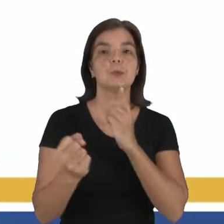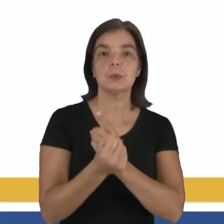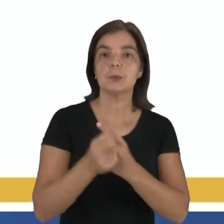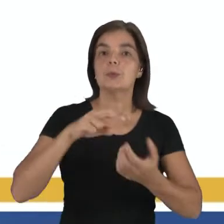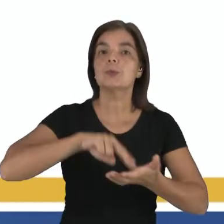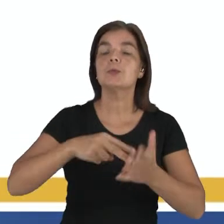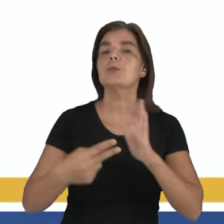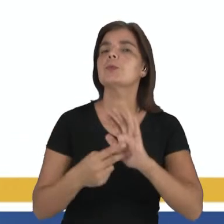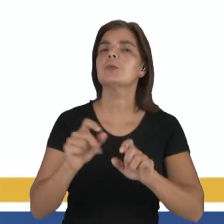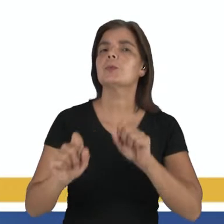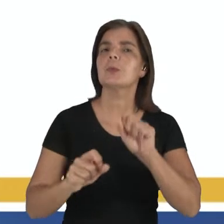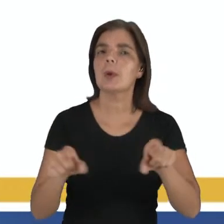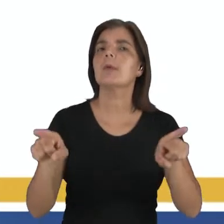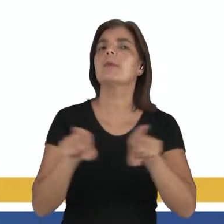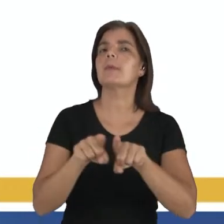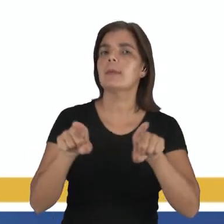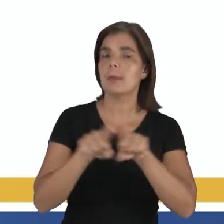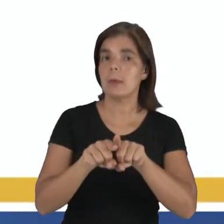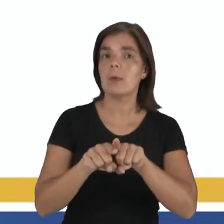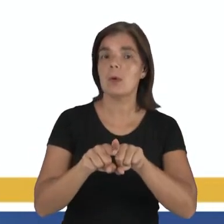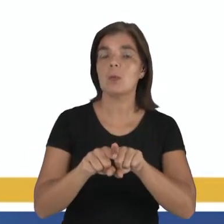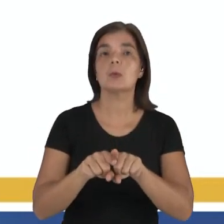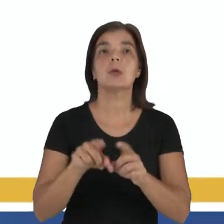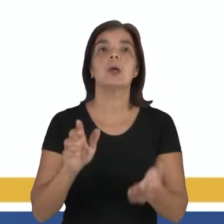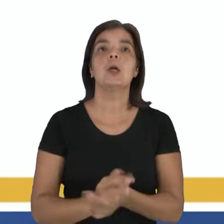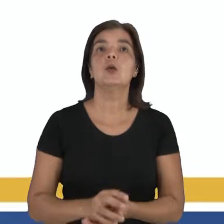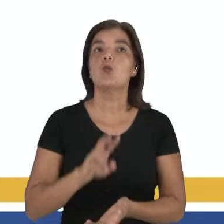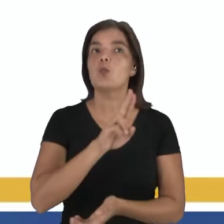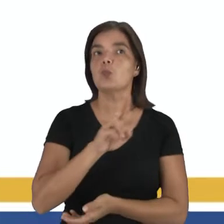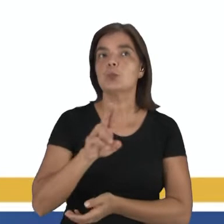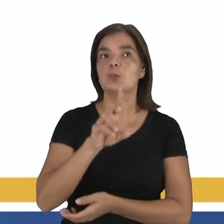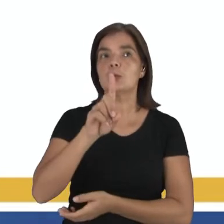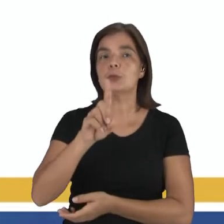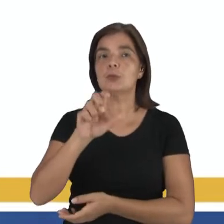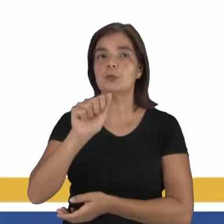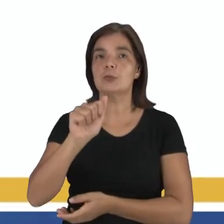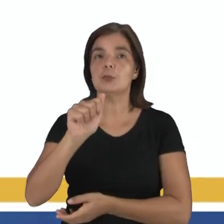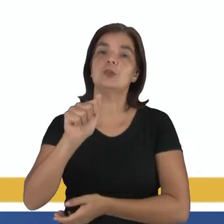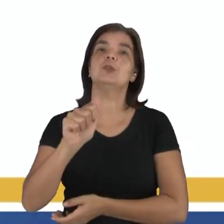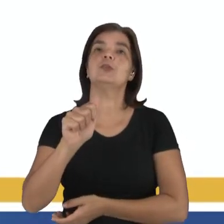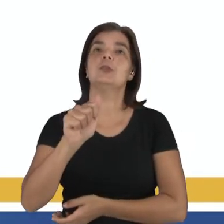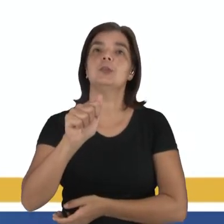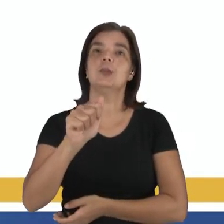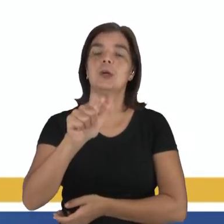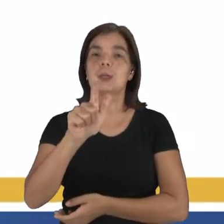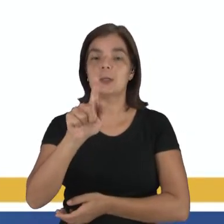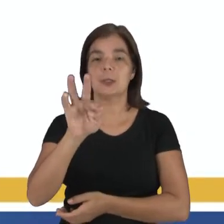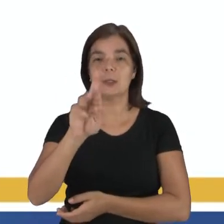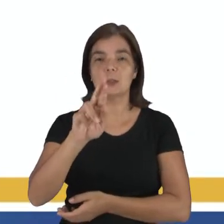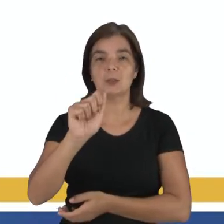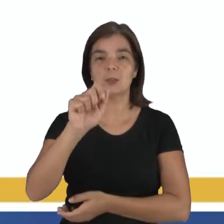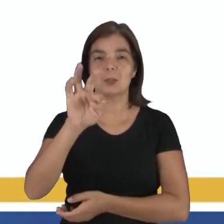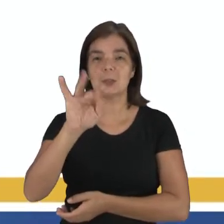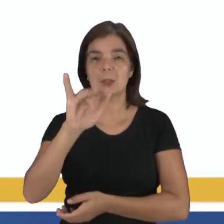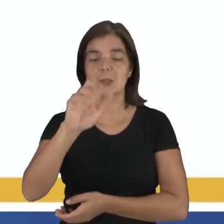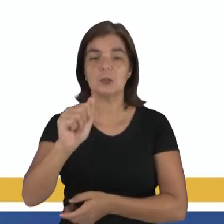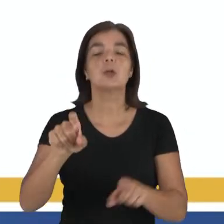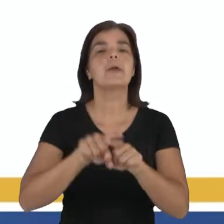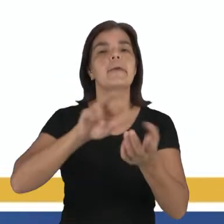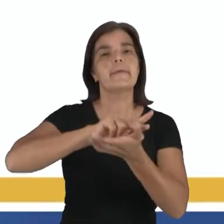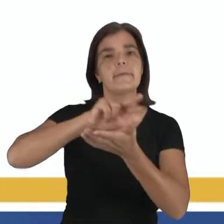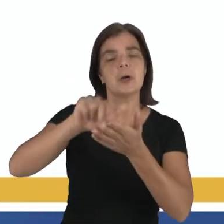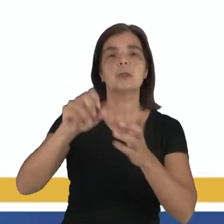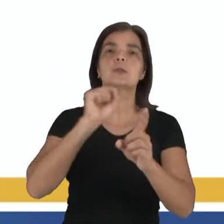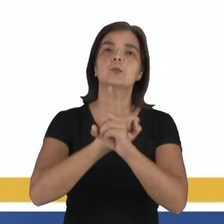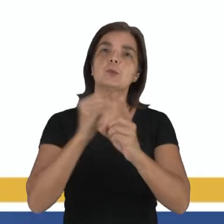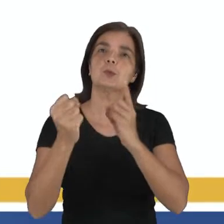variação social, gente, ela também é chamada de diastrática. Vamos lá, qual é o conceito? Também chamadas de